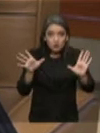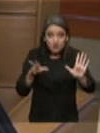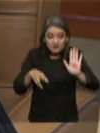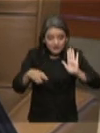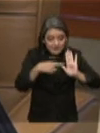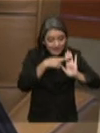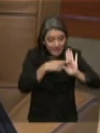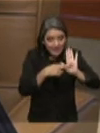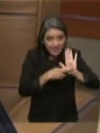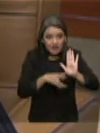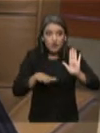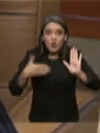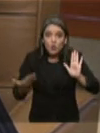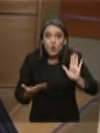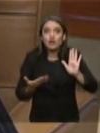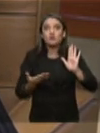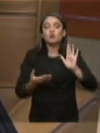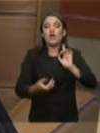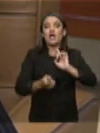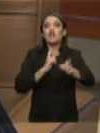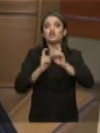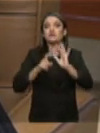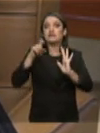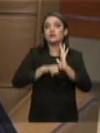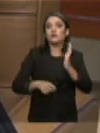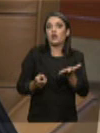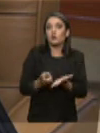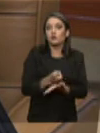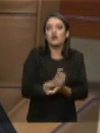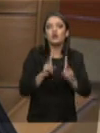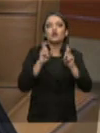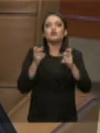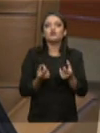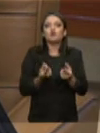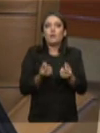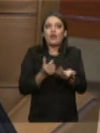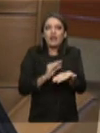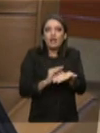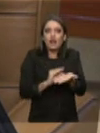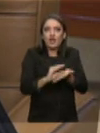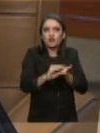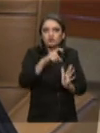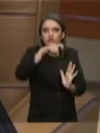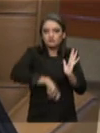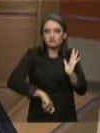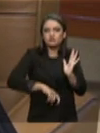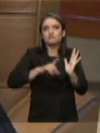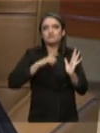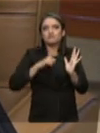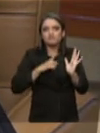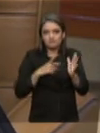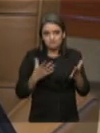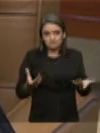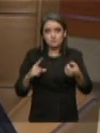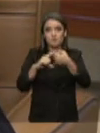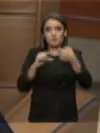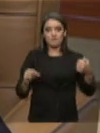em que a Administração Tributária Federal, relativamente aos créditos tributários baseados em dispositivo